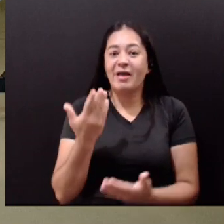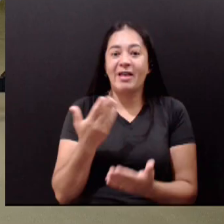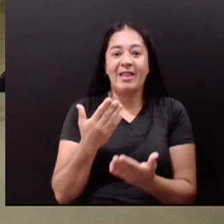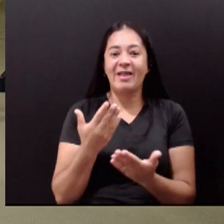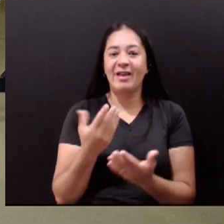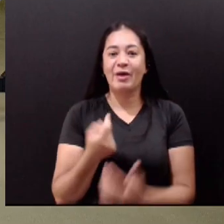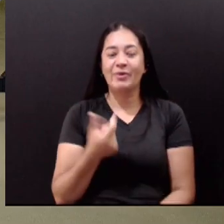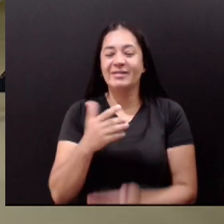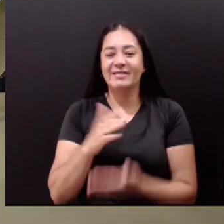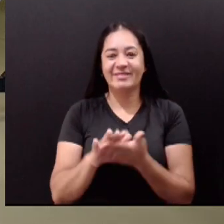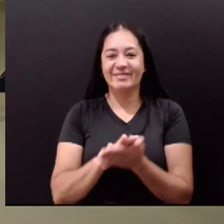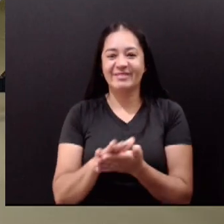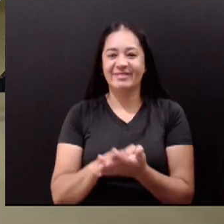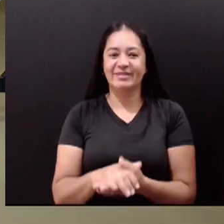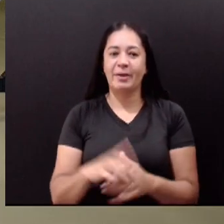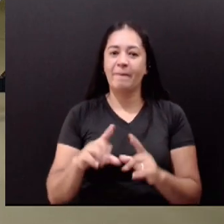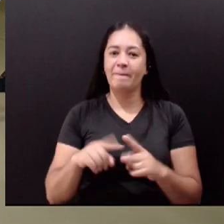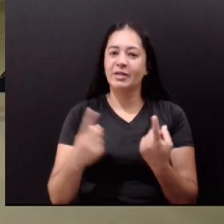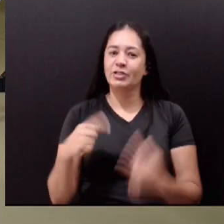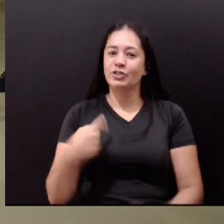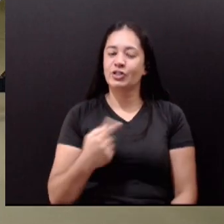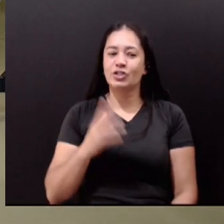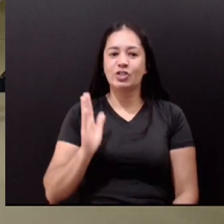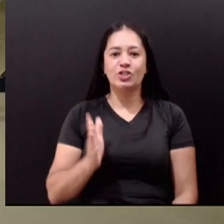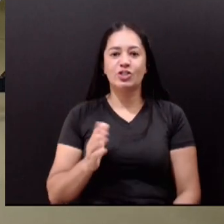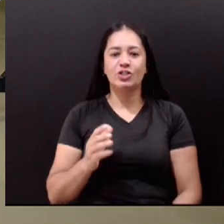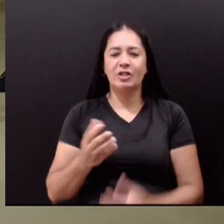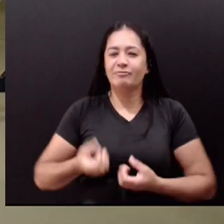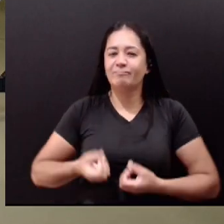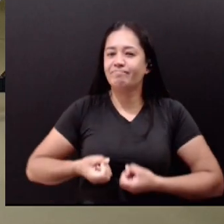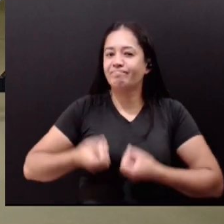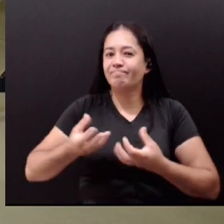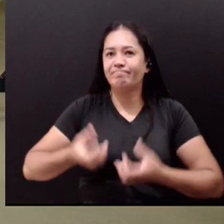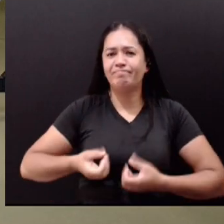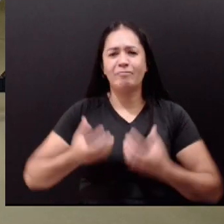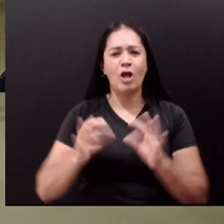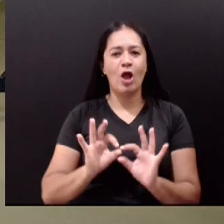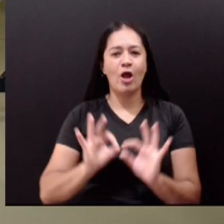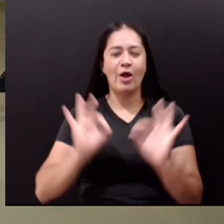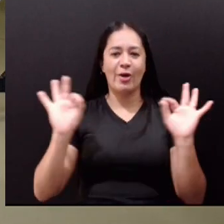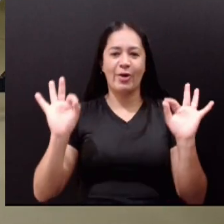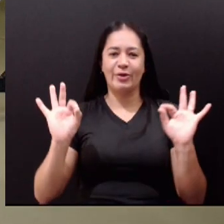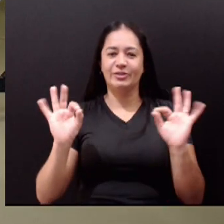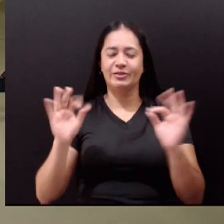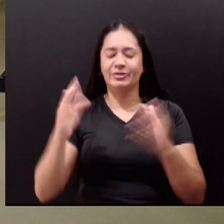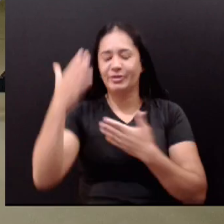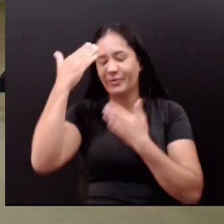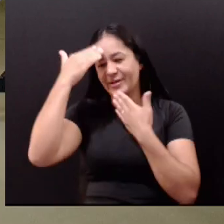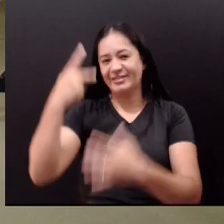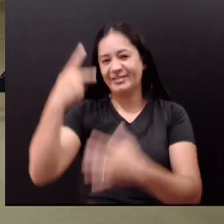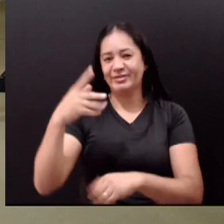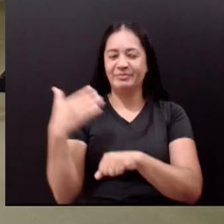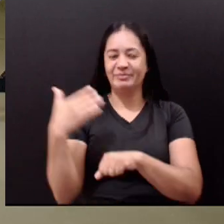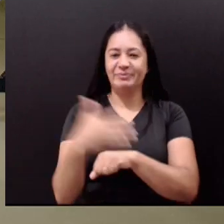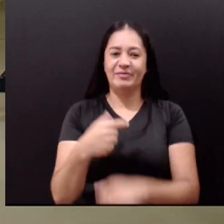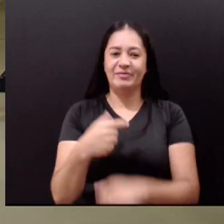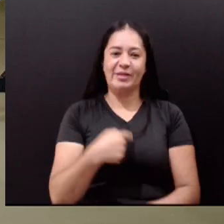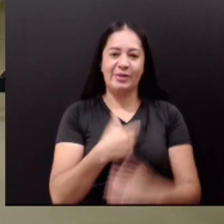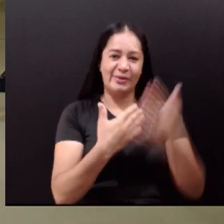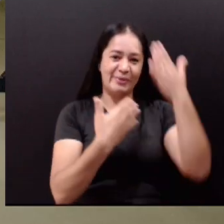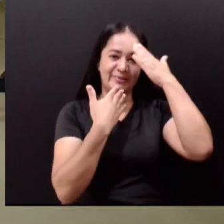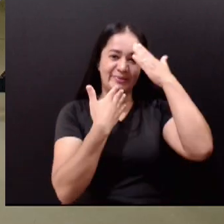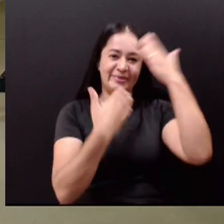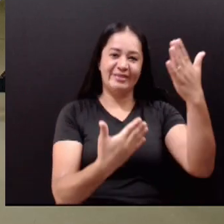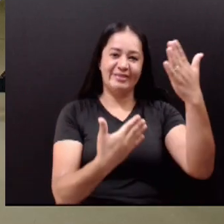gente já deu uma boa contribuição para as pessoas de casa, então agradeço a sua participação. Eu que agradeço, Rubens, estou super